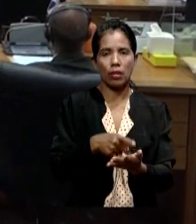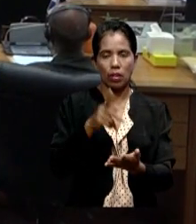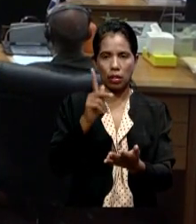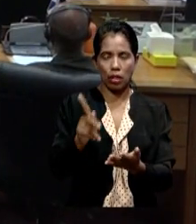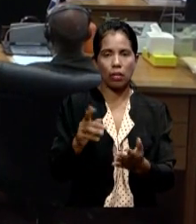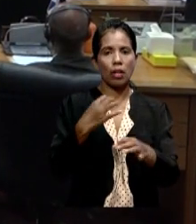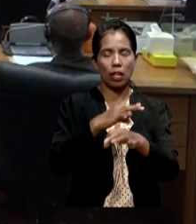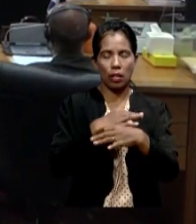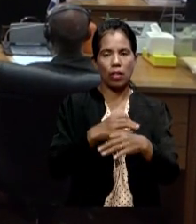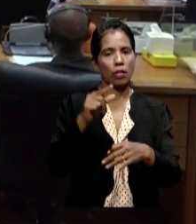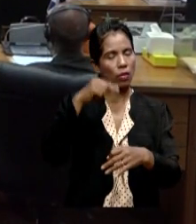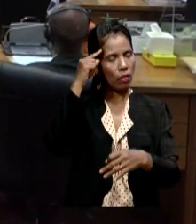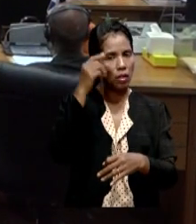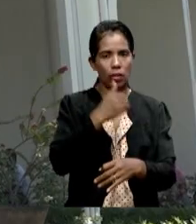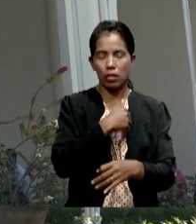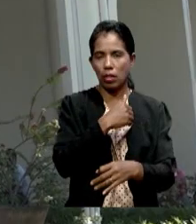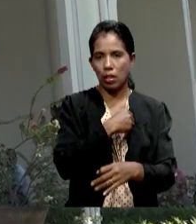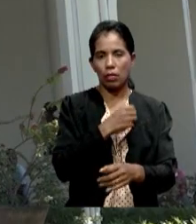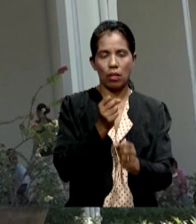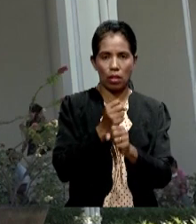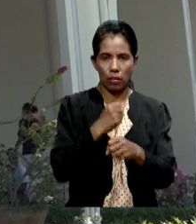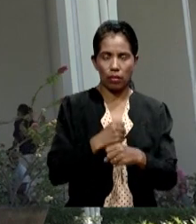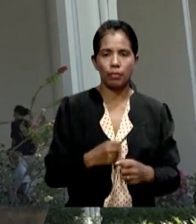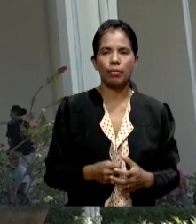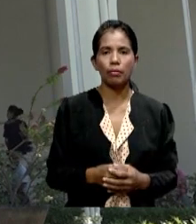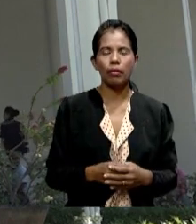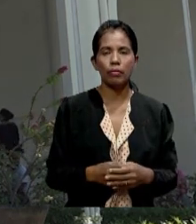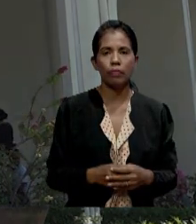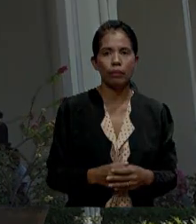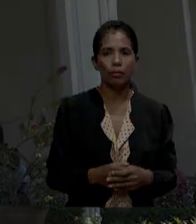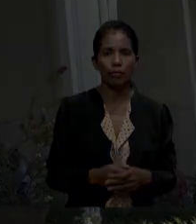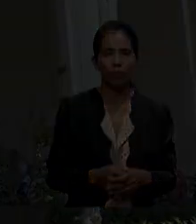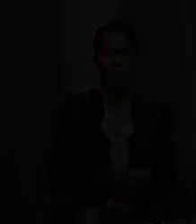no construção, governo se dá o prevê. Agostinho da Costa, GMN.